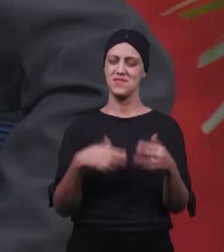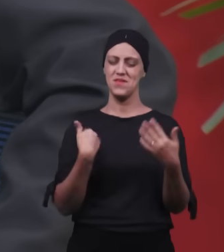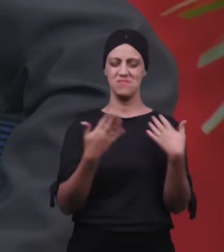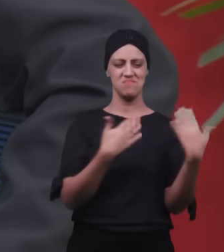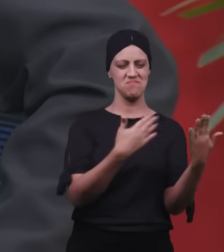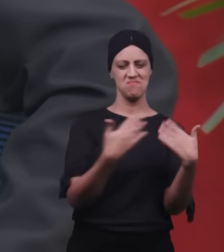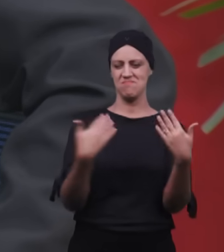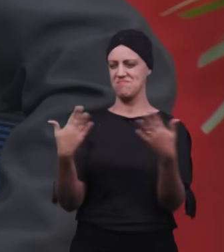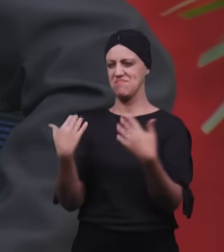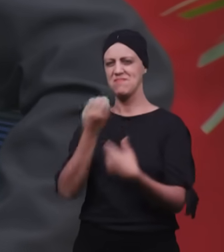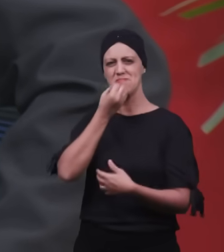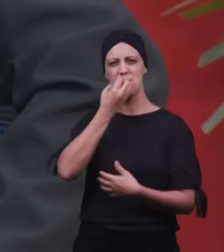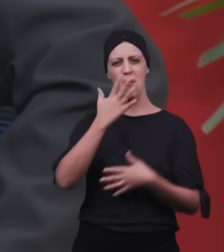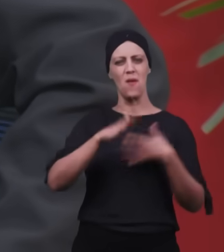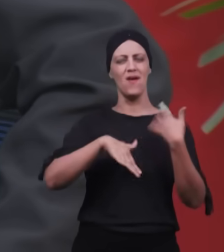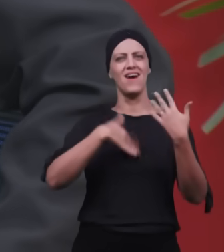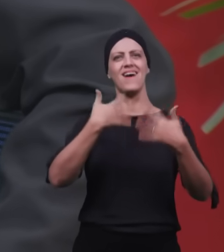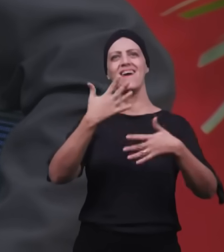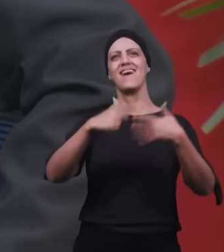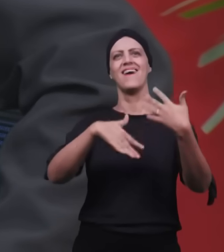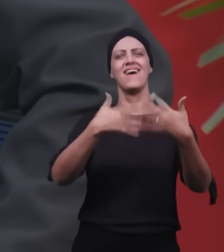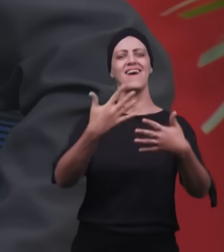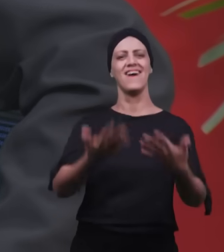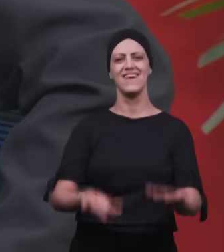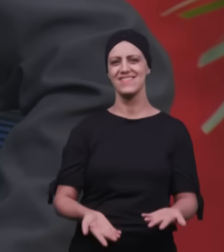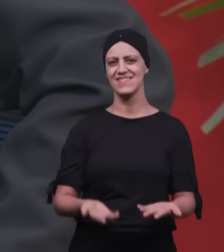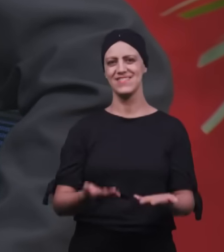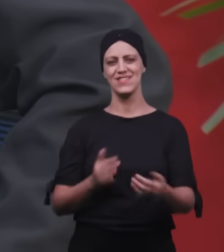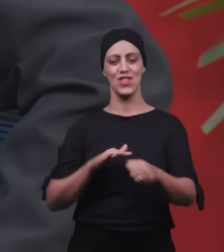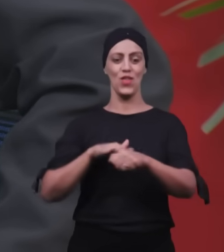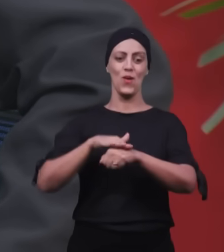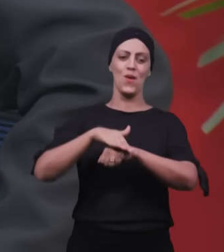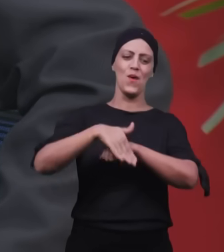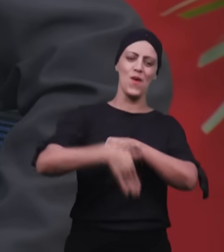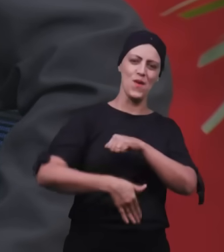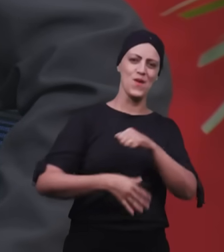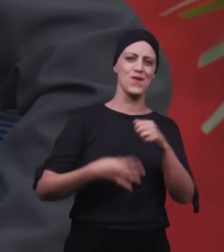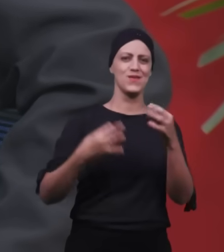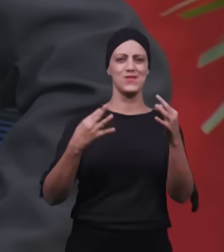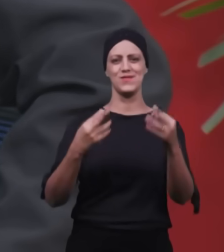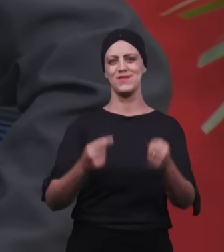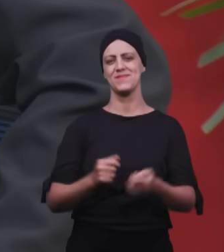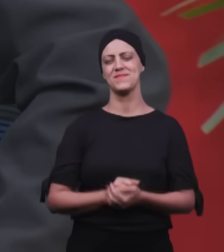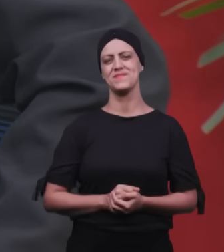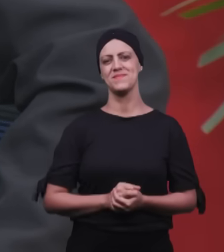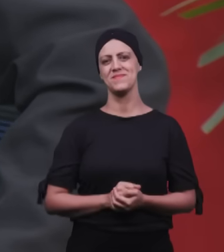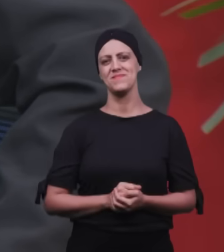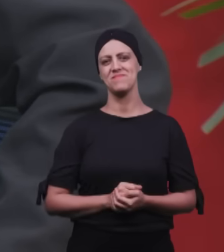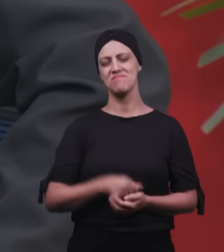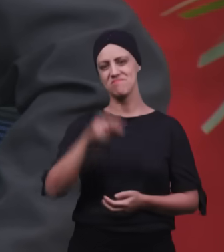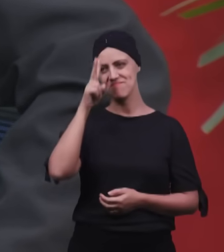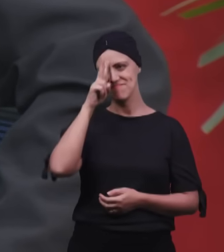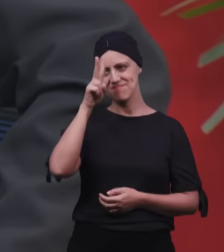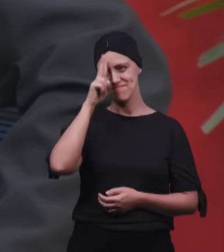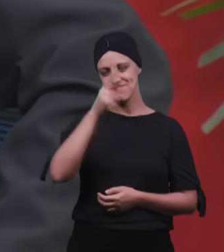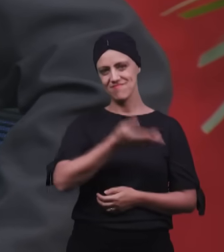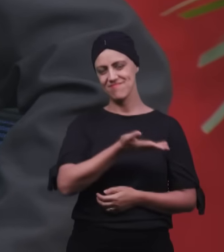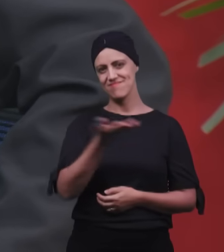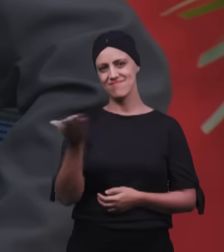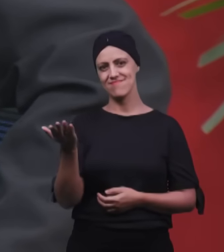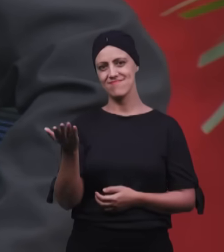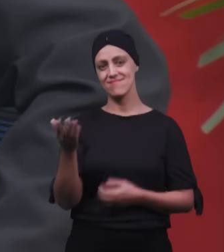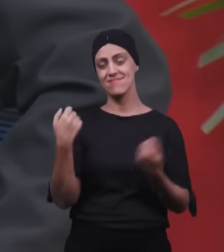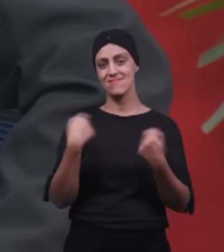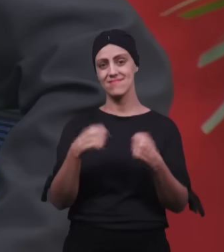vai é muito bom deixar edificava a noite toda aqui só lembramos aos irmãos